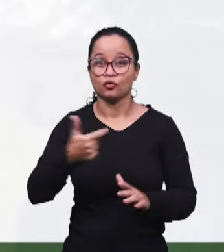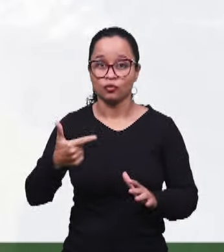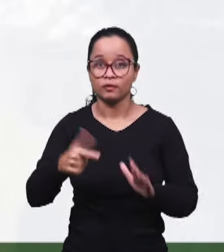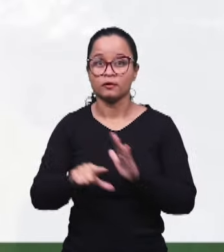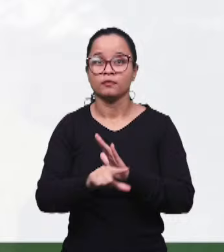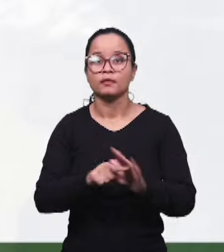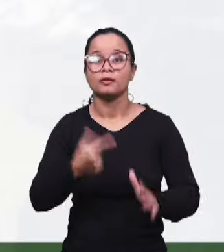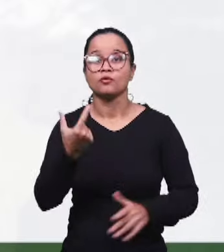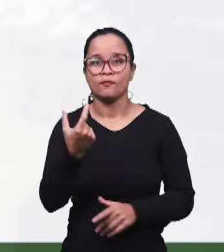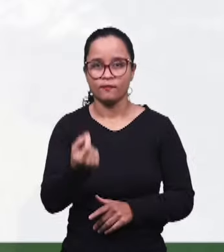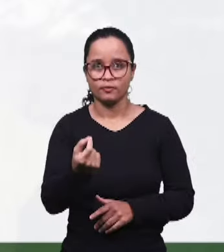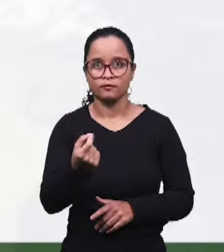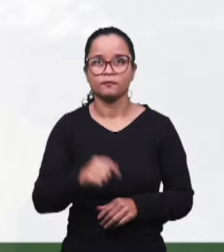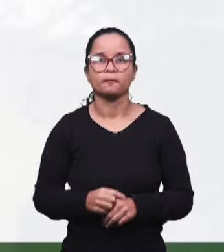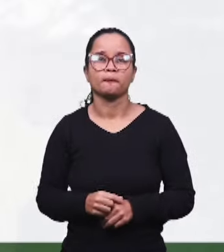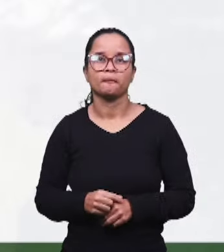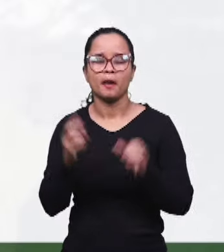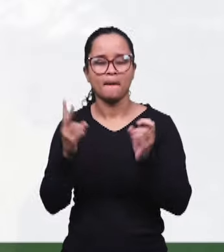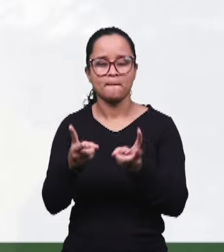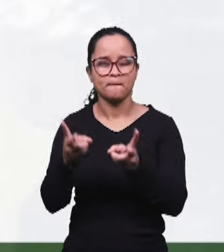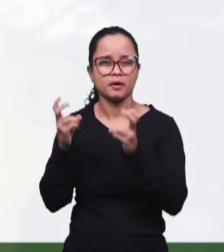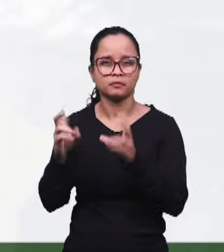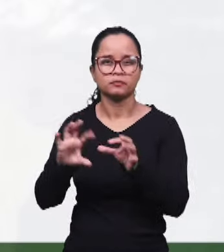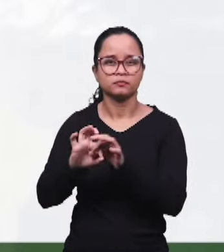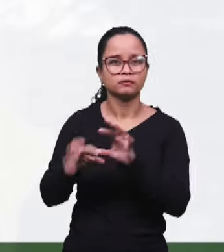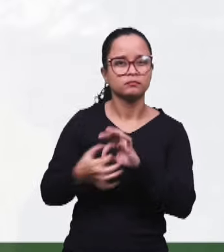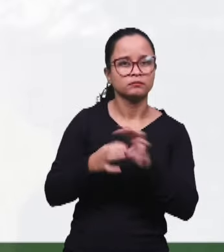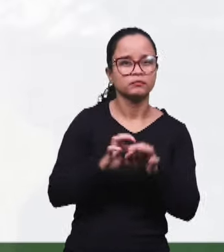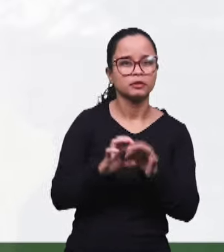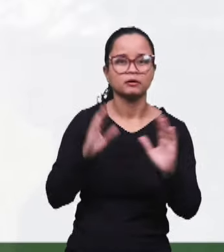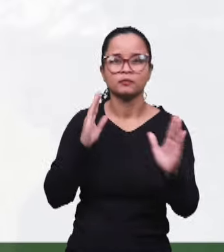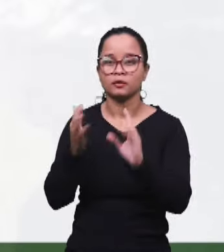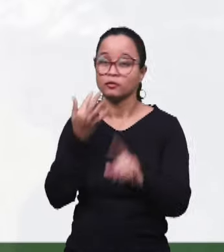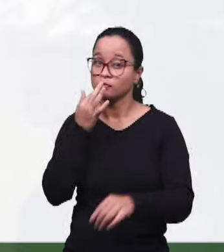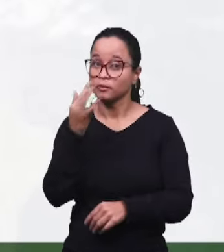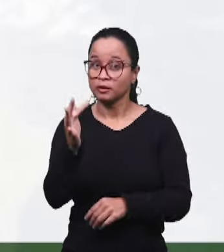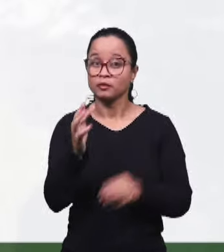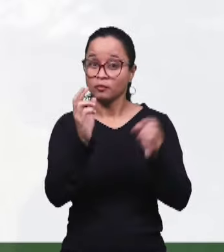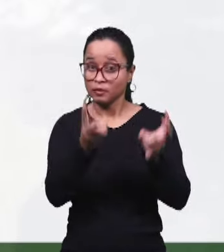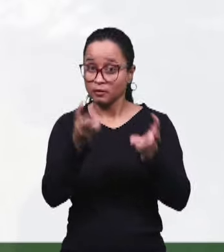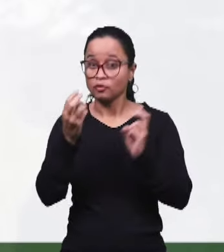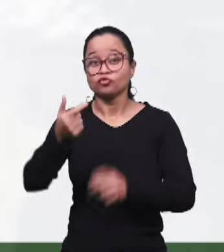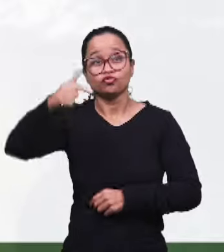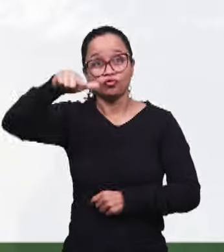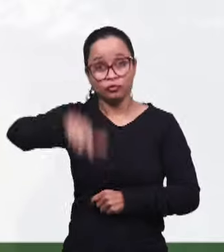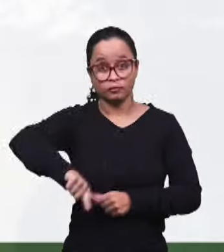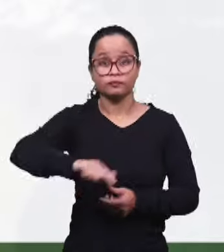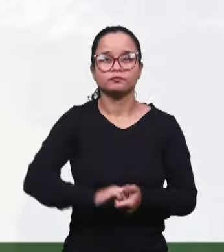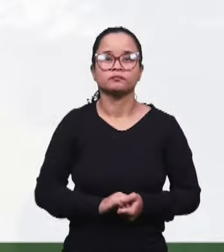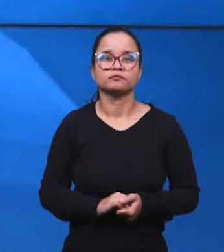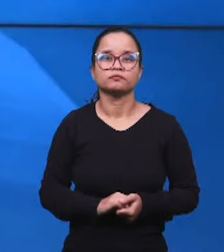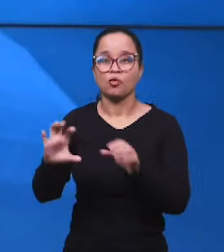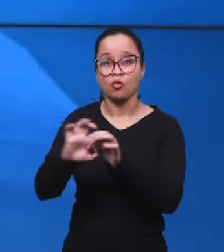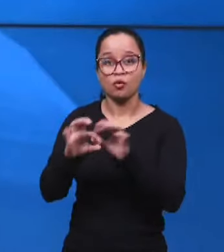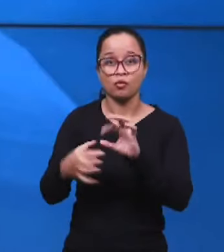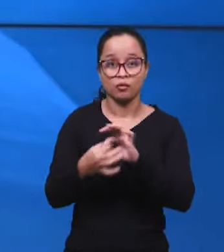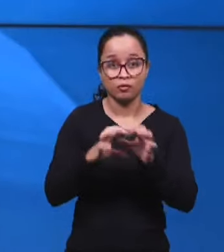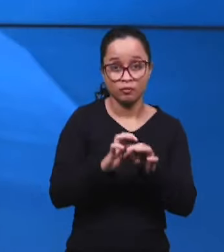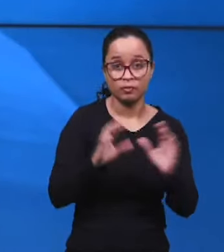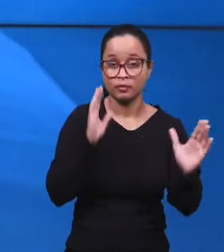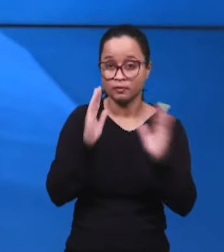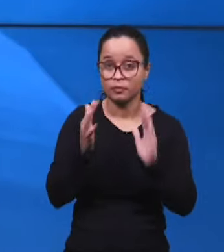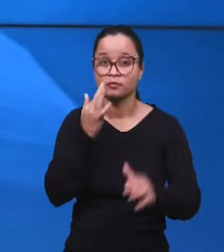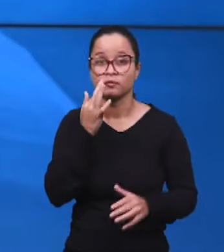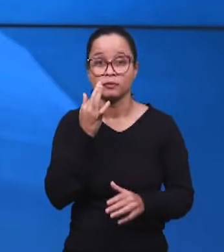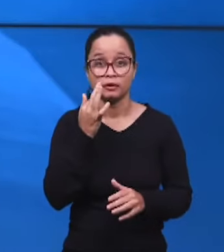20. Identifique o contexto profético do tempo do breve. Vamos identificar agora mais uma vez o contexto do tempo profético,